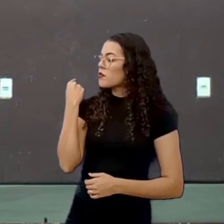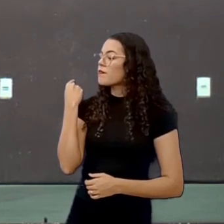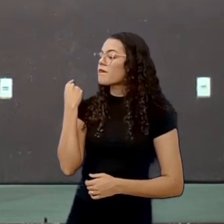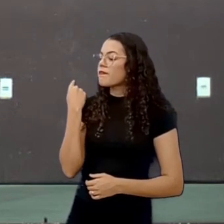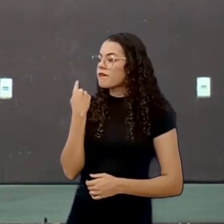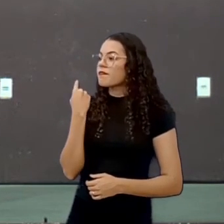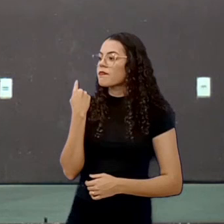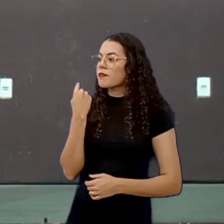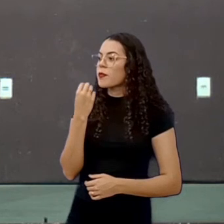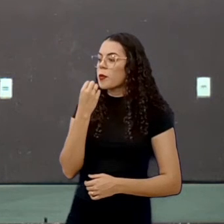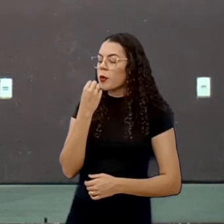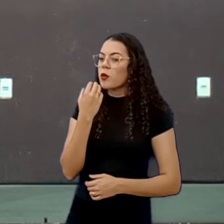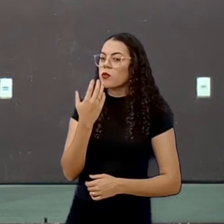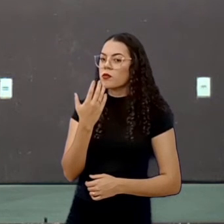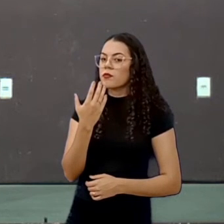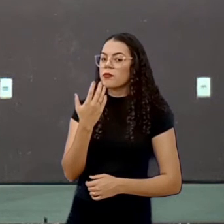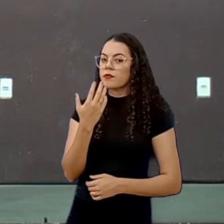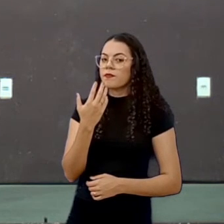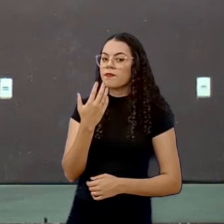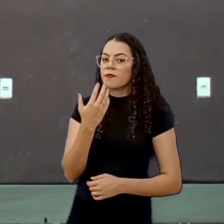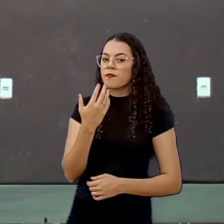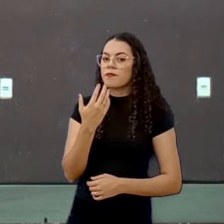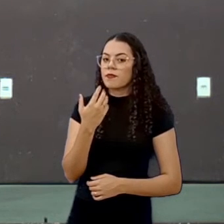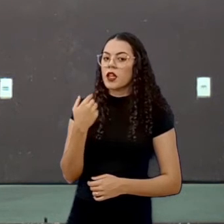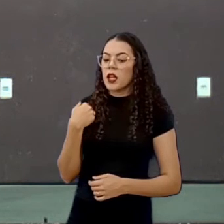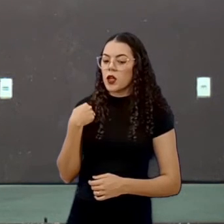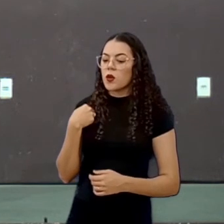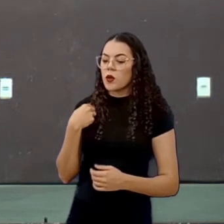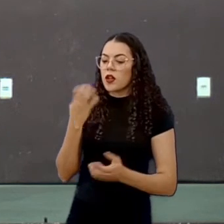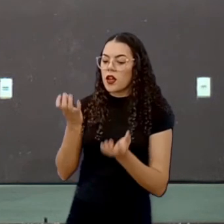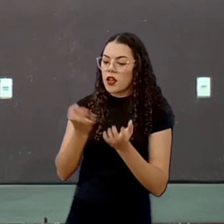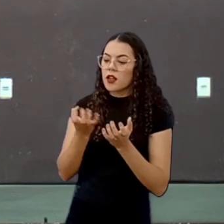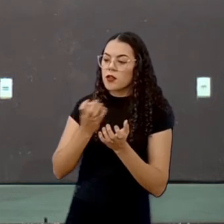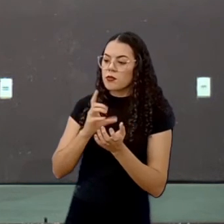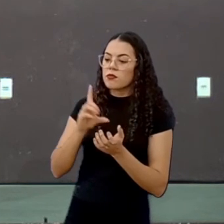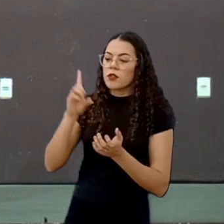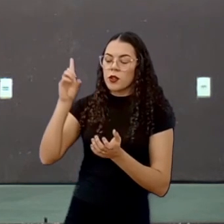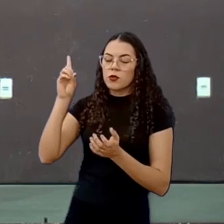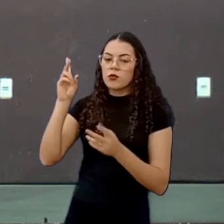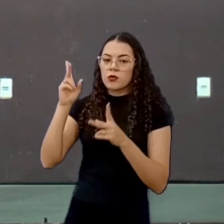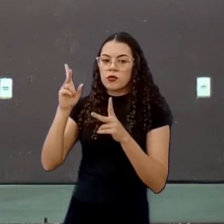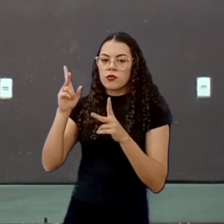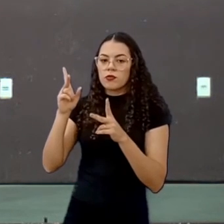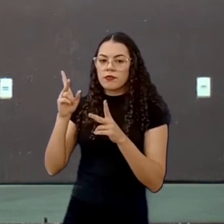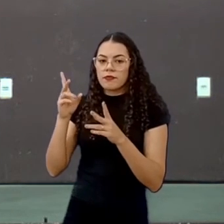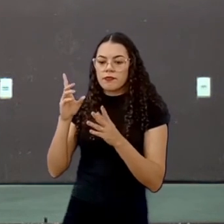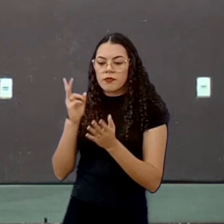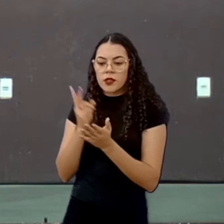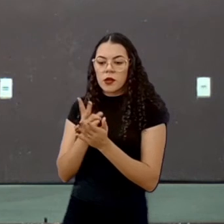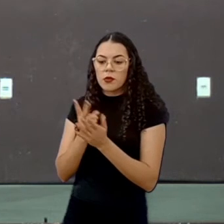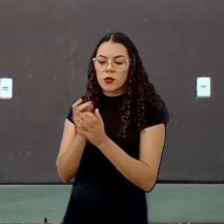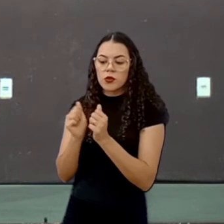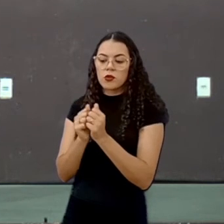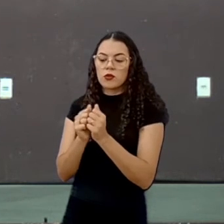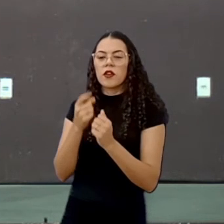pena. Era isso que Deus queria para mim. Olha um pouquinho para trás na tua vida. Pensa um